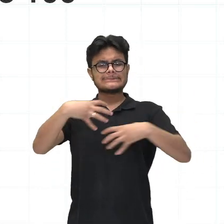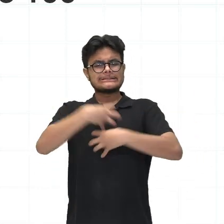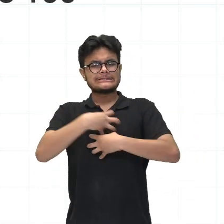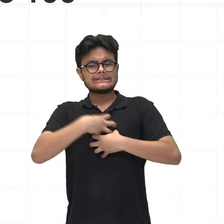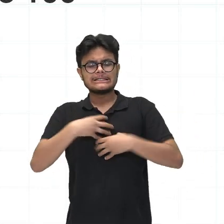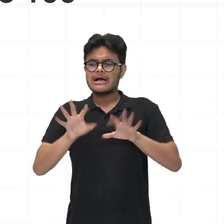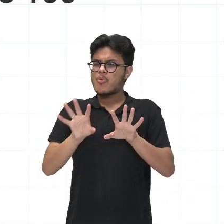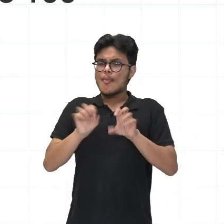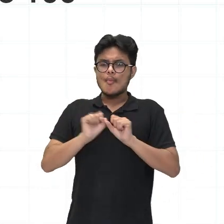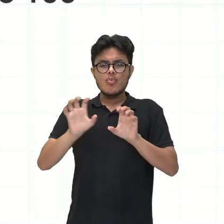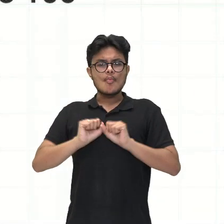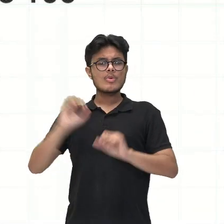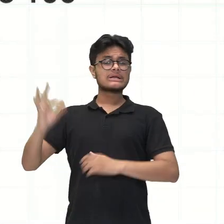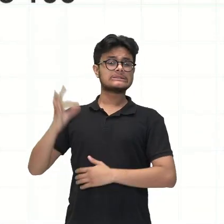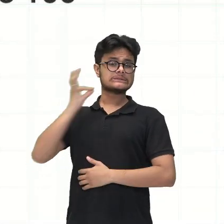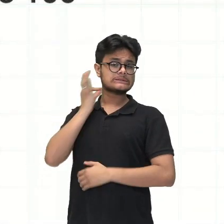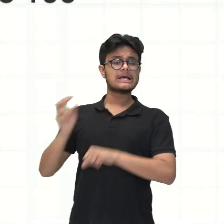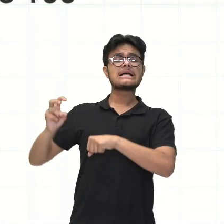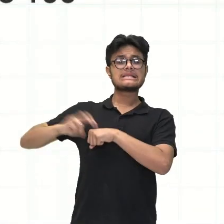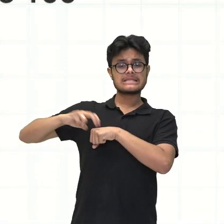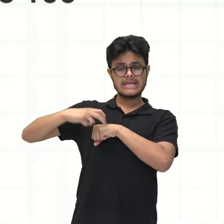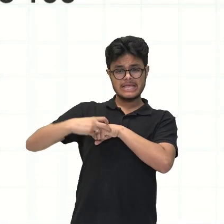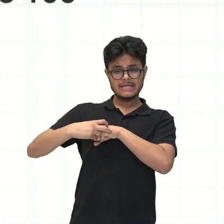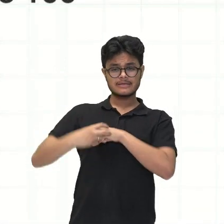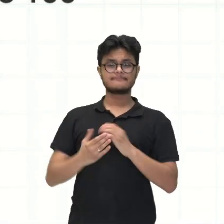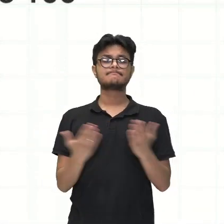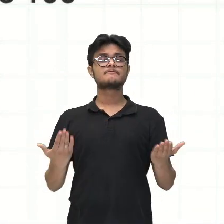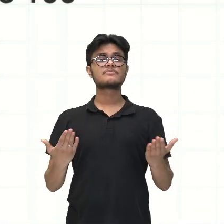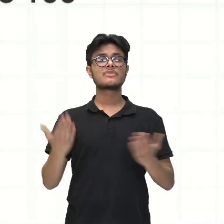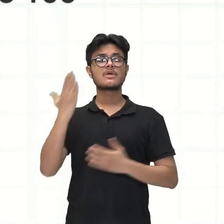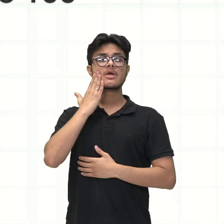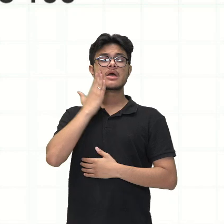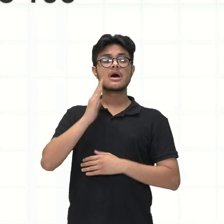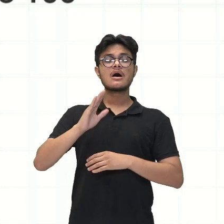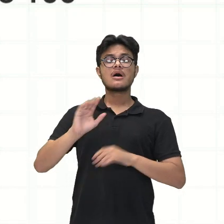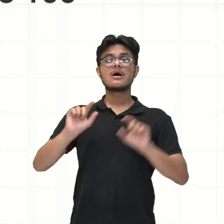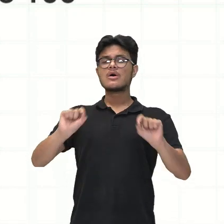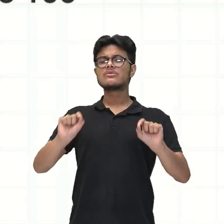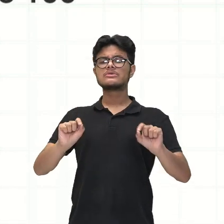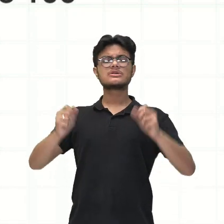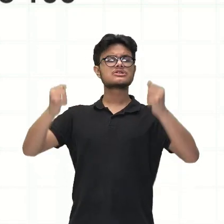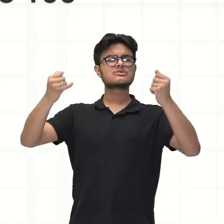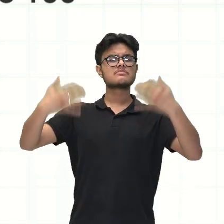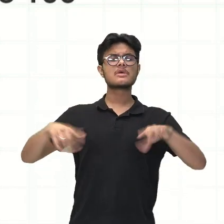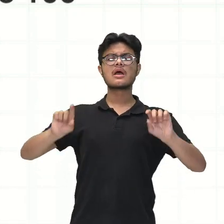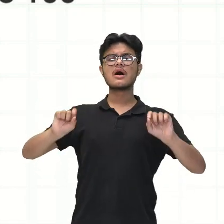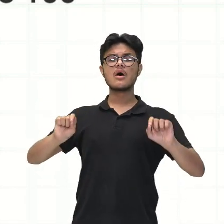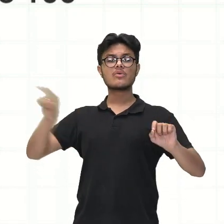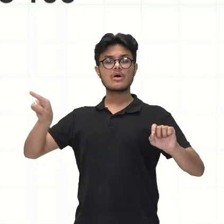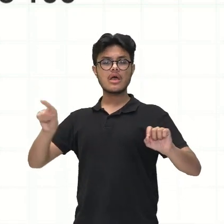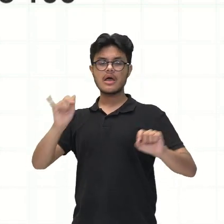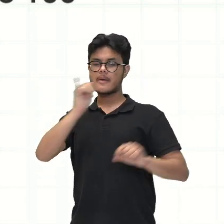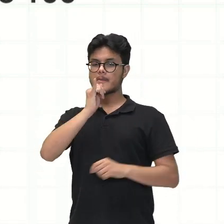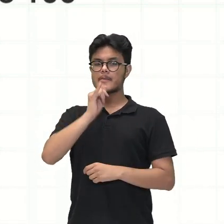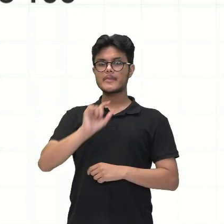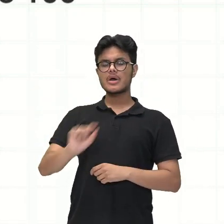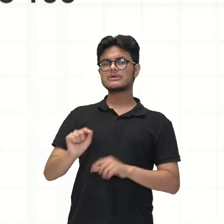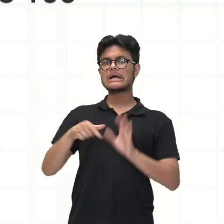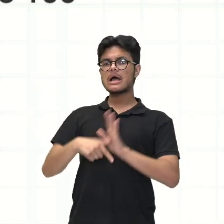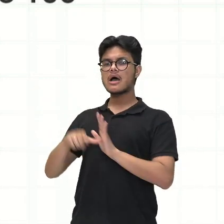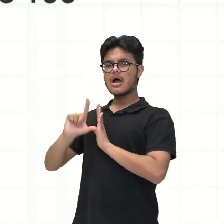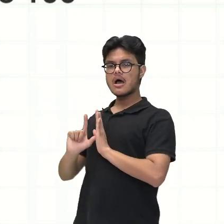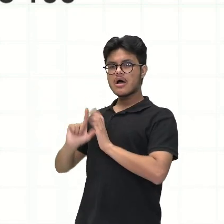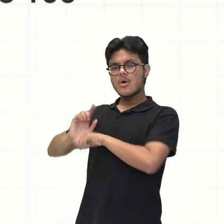contrair dengue, né? E aí é importante a gente falar que a dengue, gente, que antes era